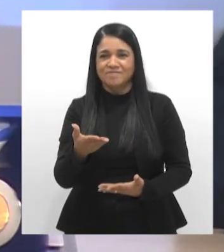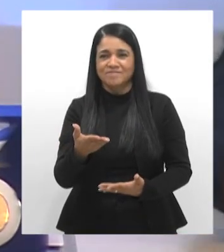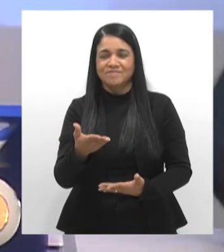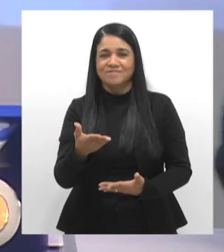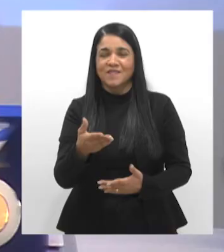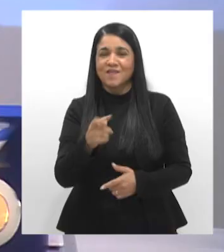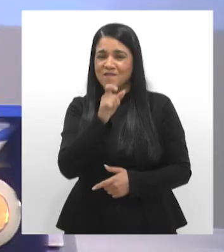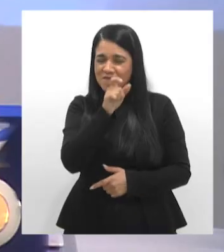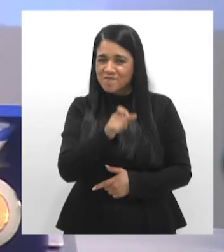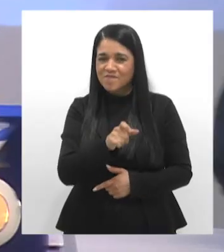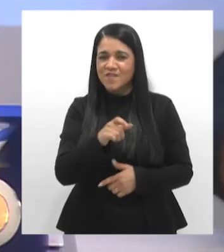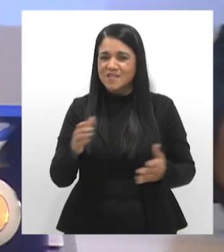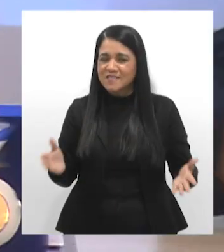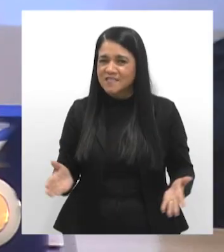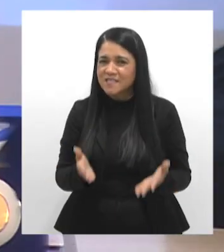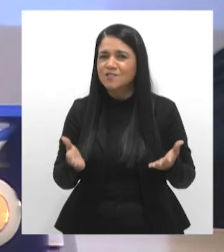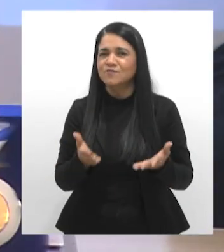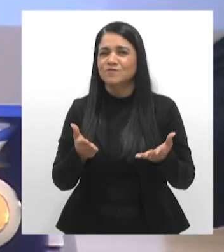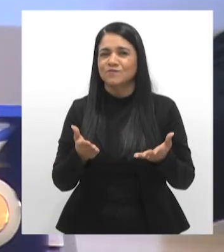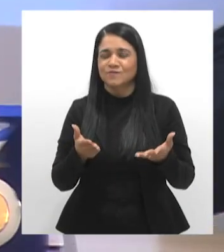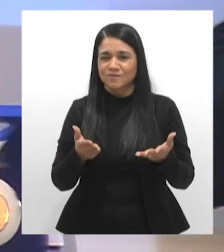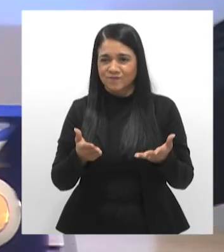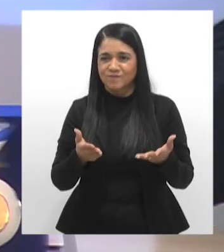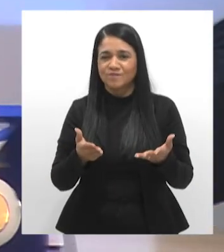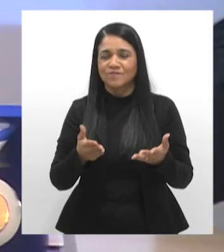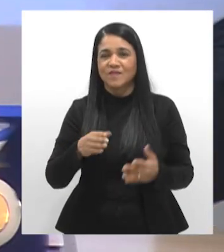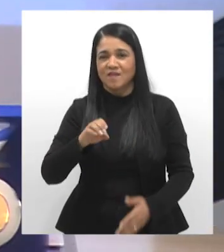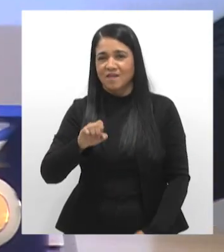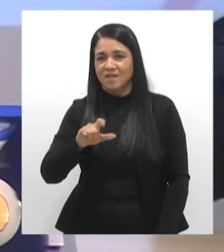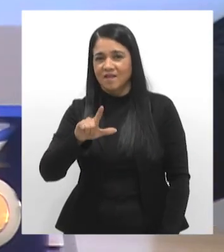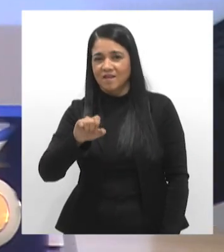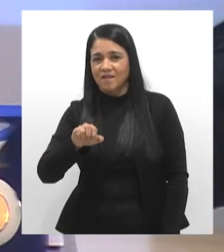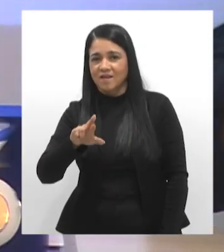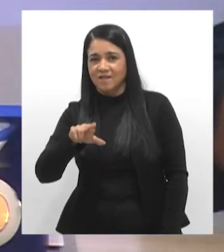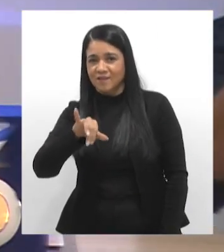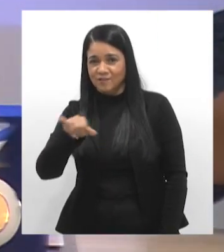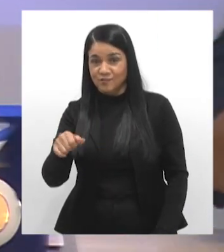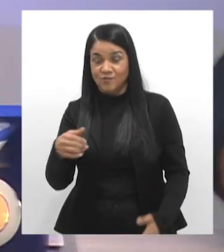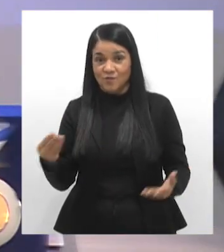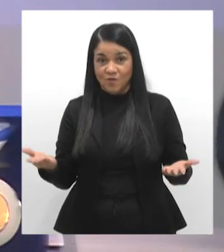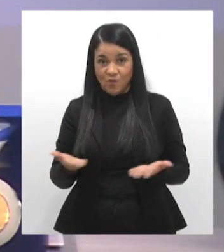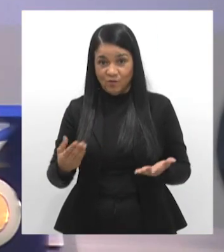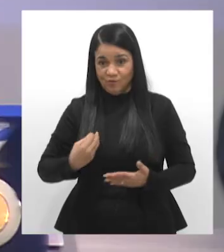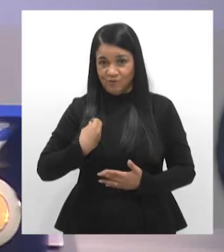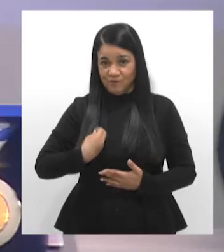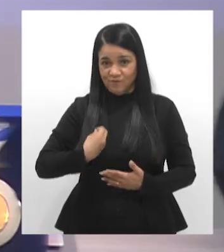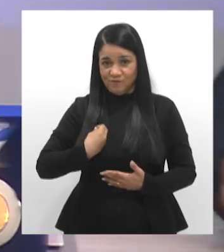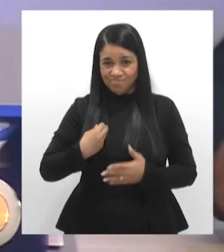daqueles que incentivou muito a ELERJ existiu hoje.